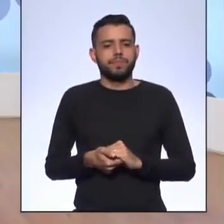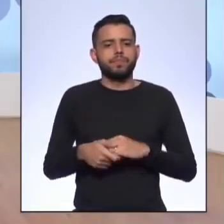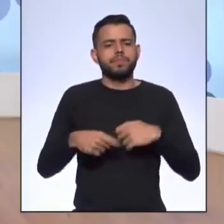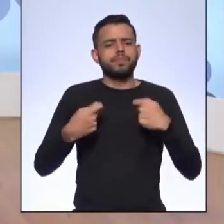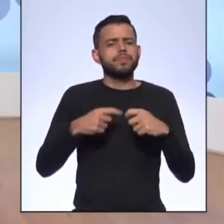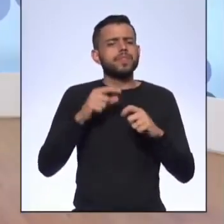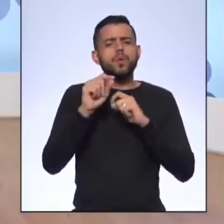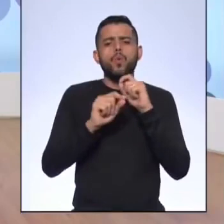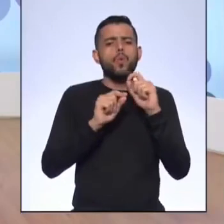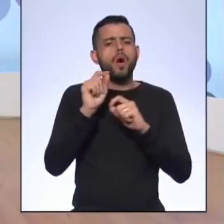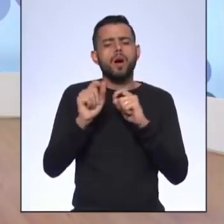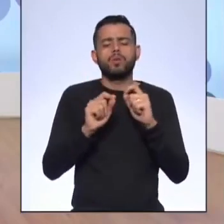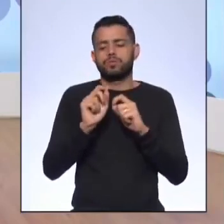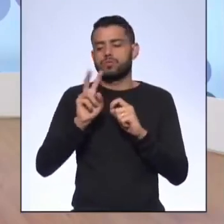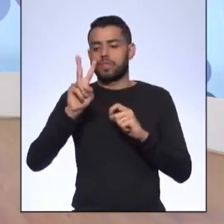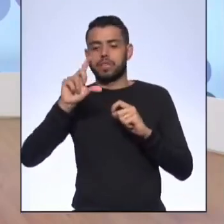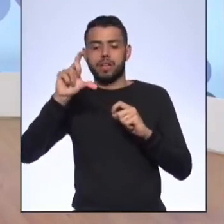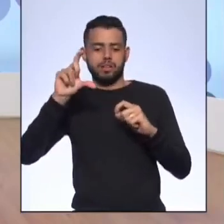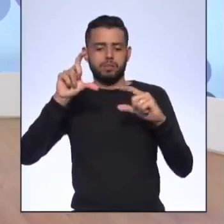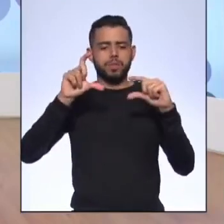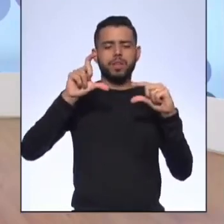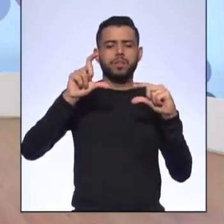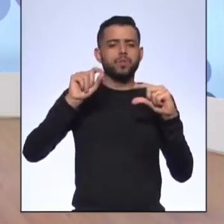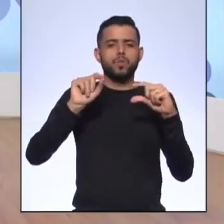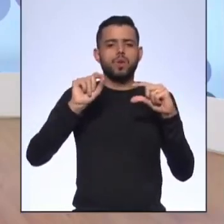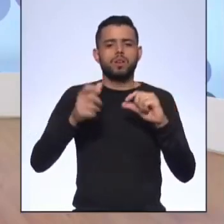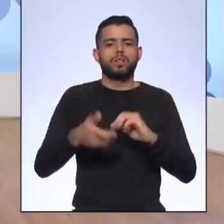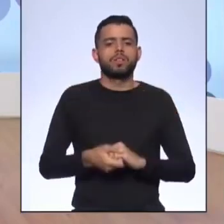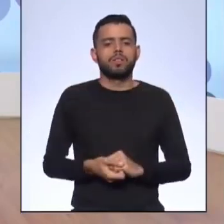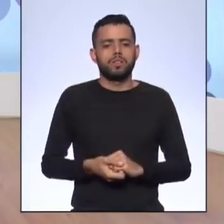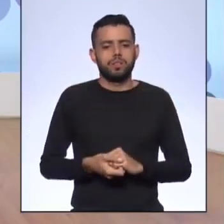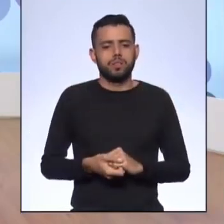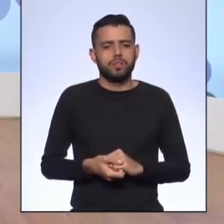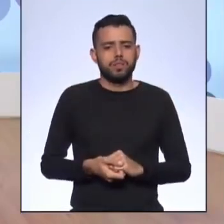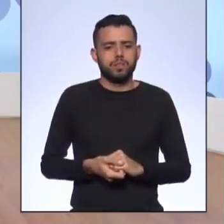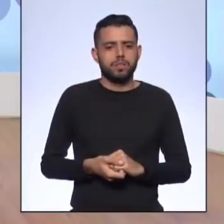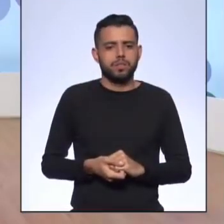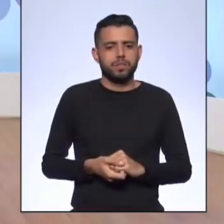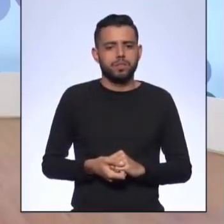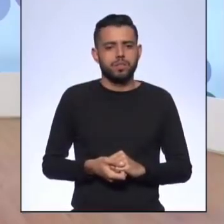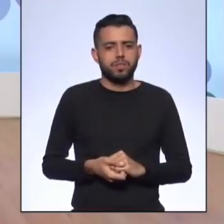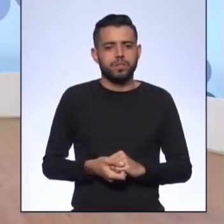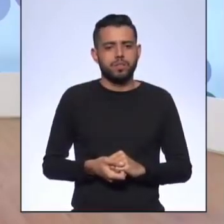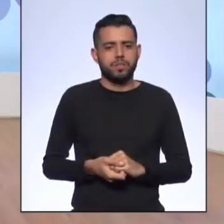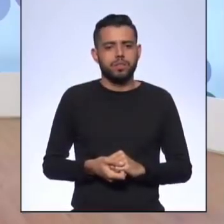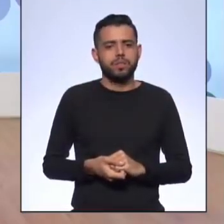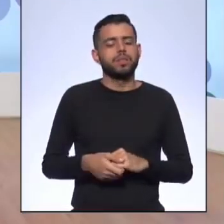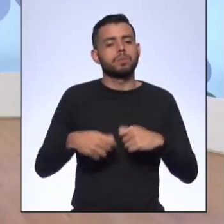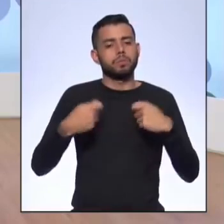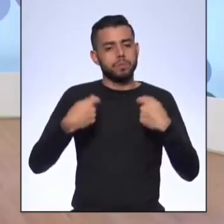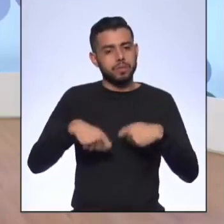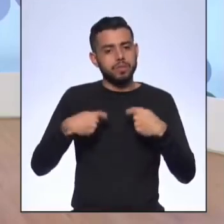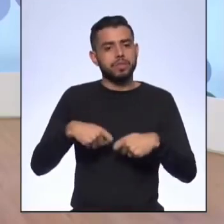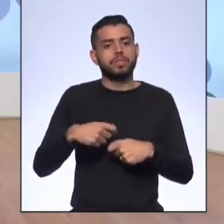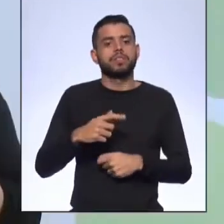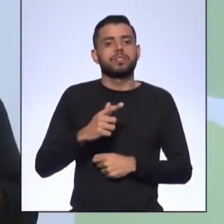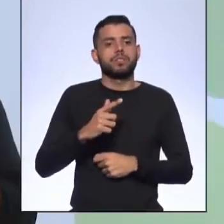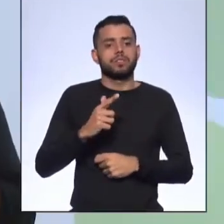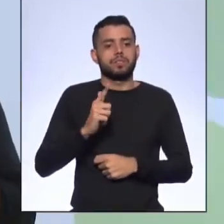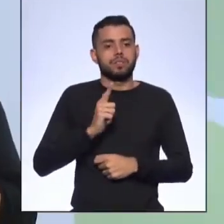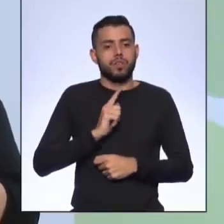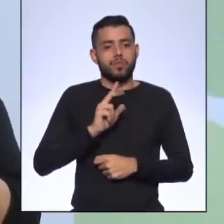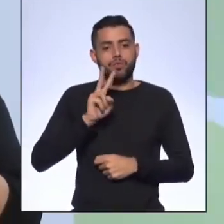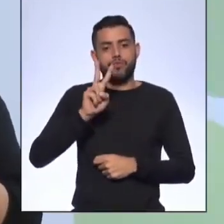qual gene ali, né? Qual o caractere que ele precisa ter? Ele precisa ter ali o representado